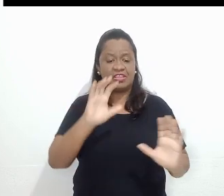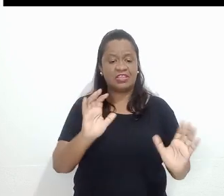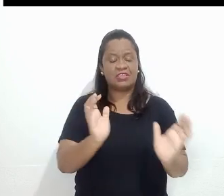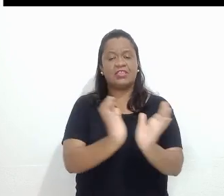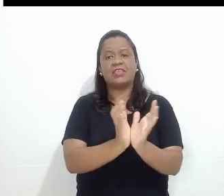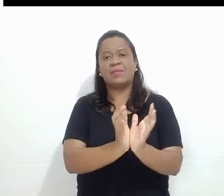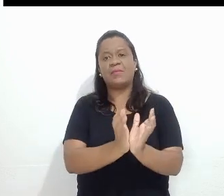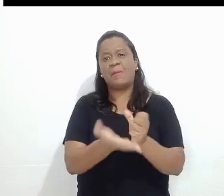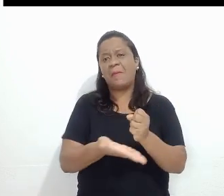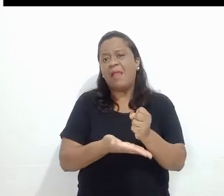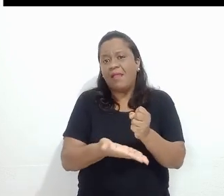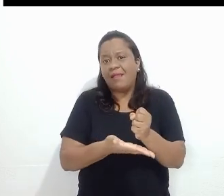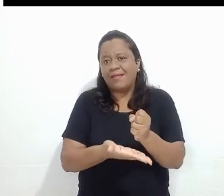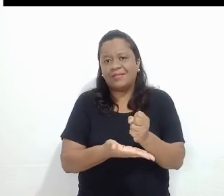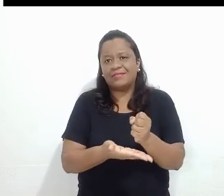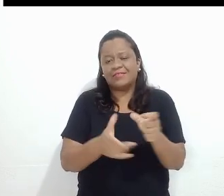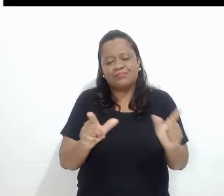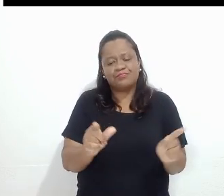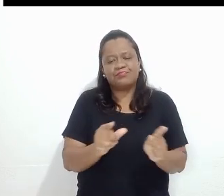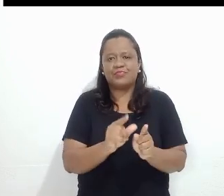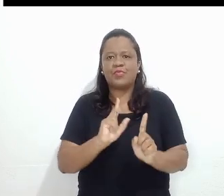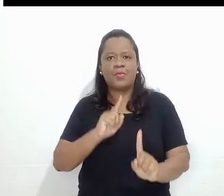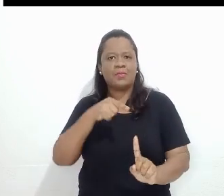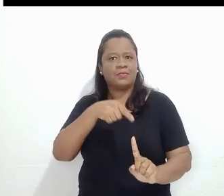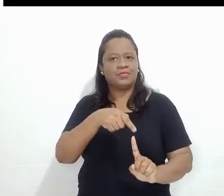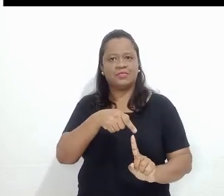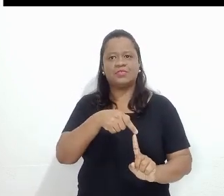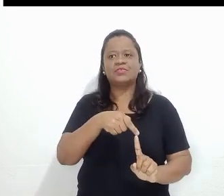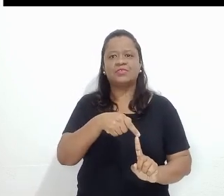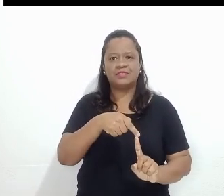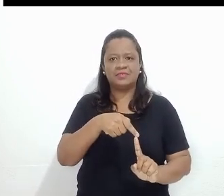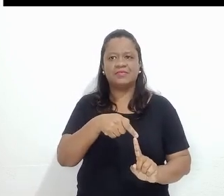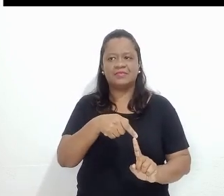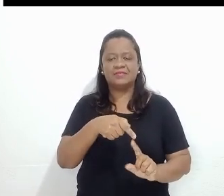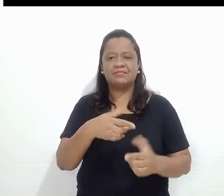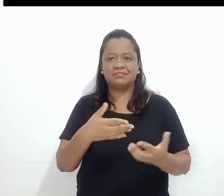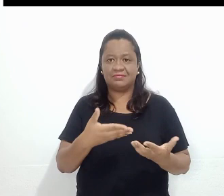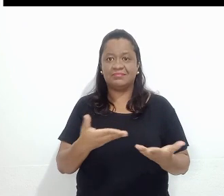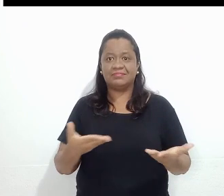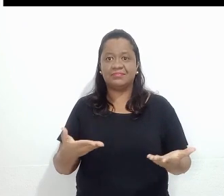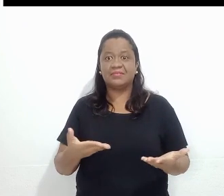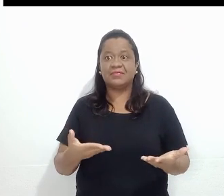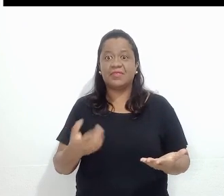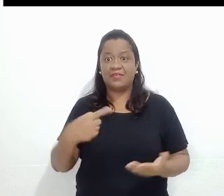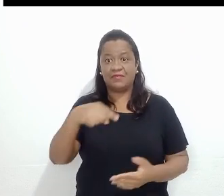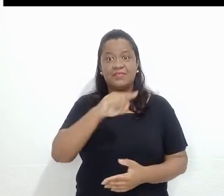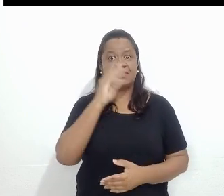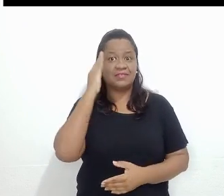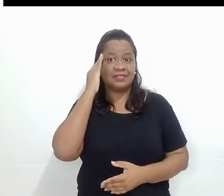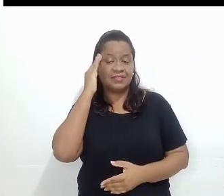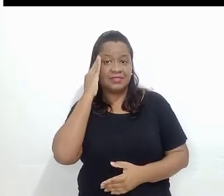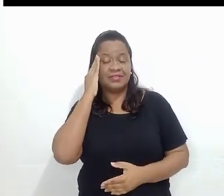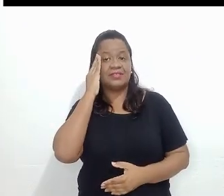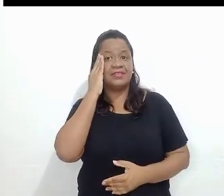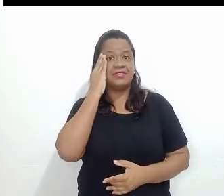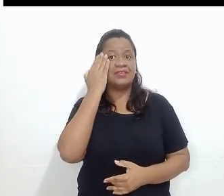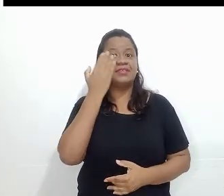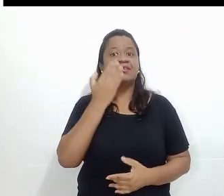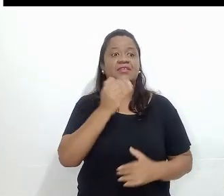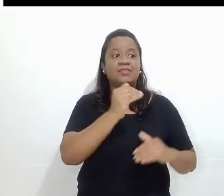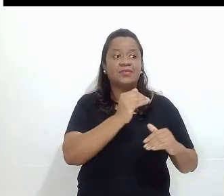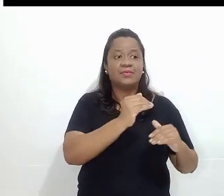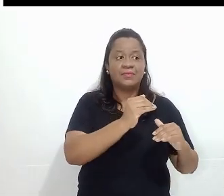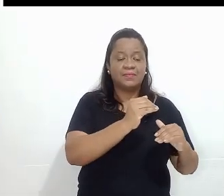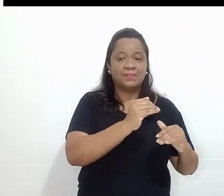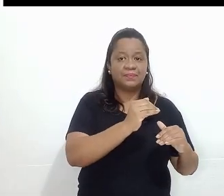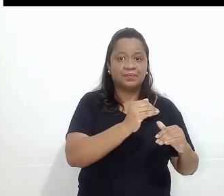equipe básica mesmo, né? Uma coisa mais objetiva, mais pé no chão pra gente. E para vocês entenderem mais as funções, assim,